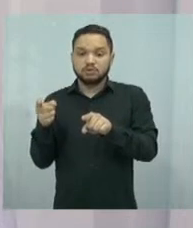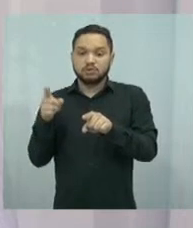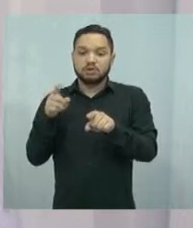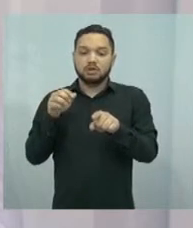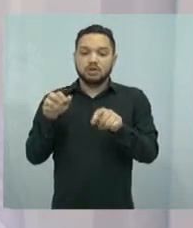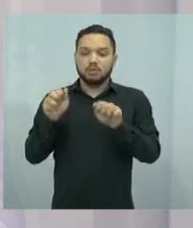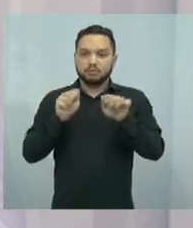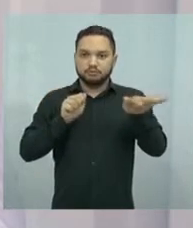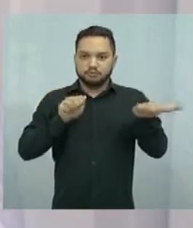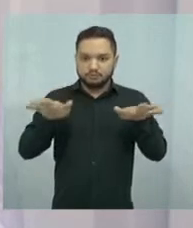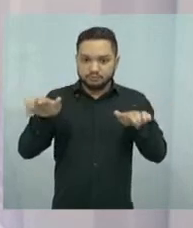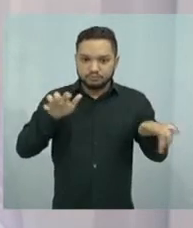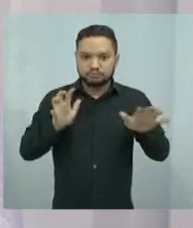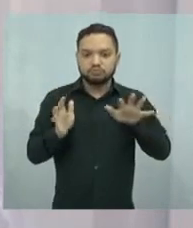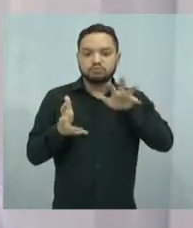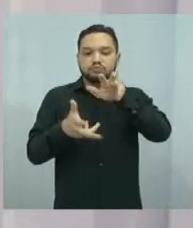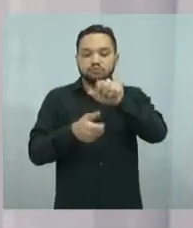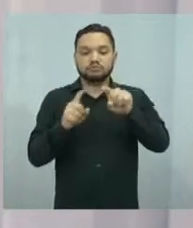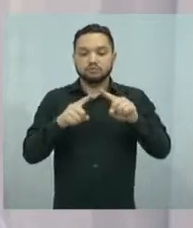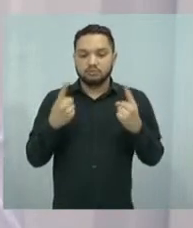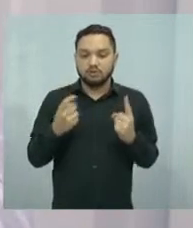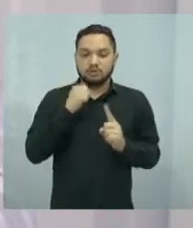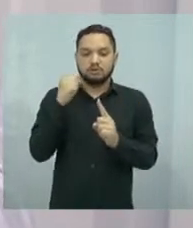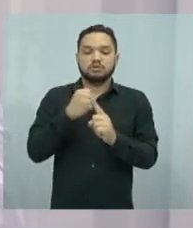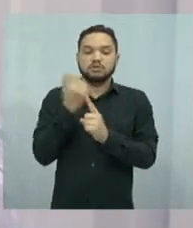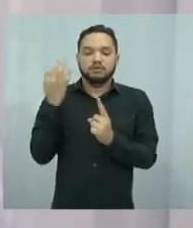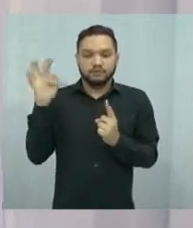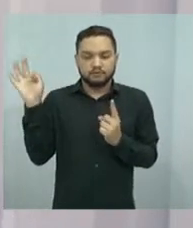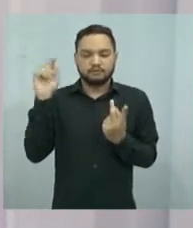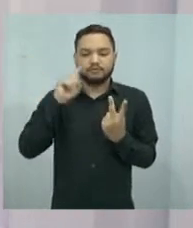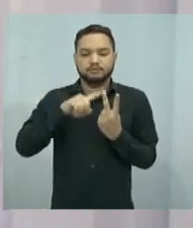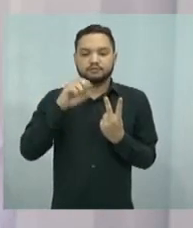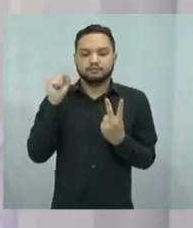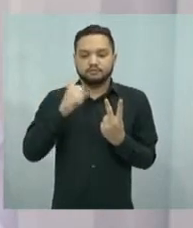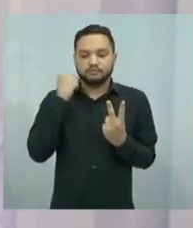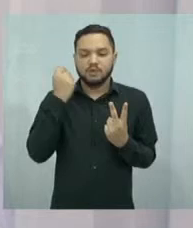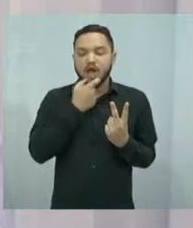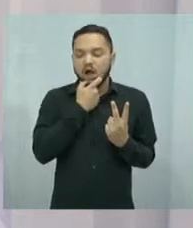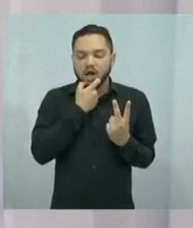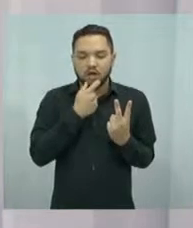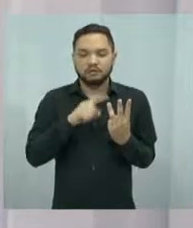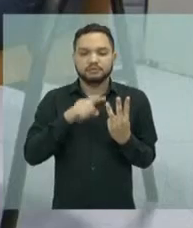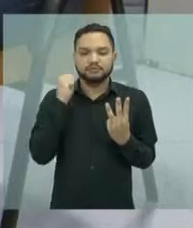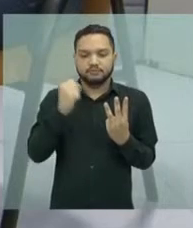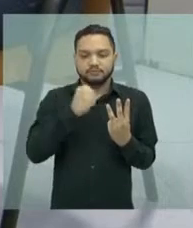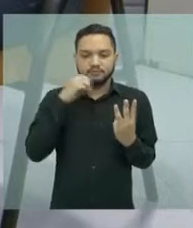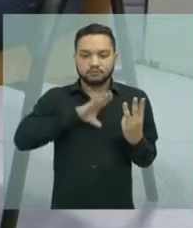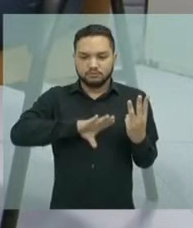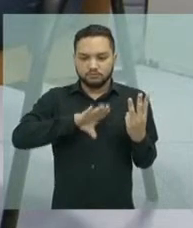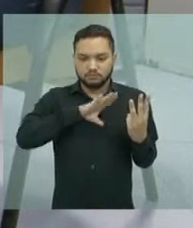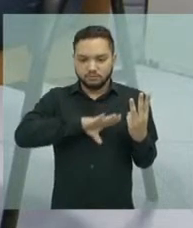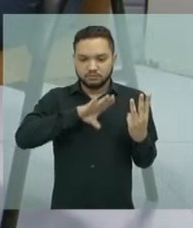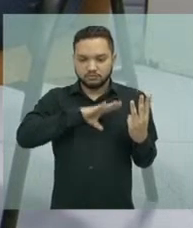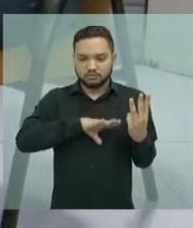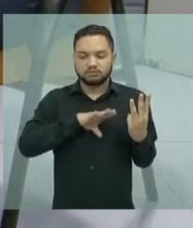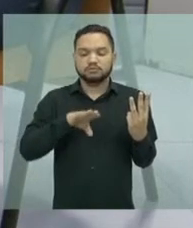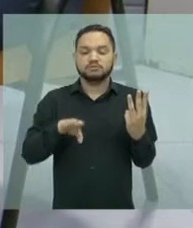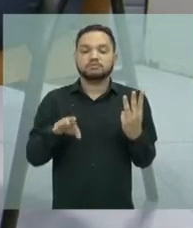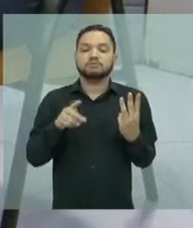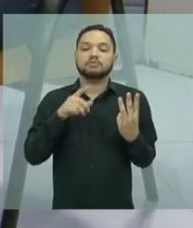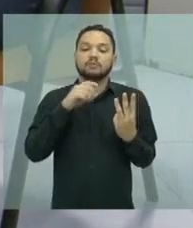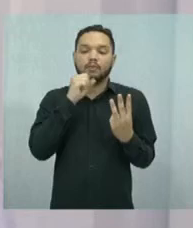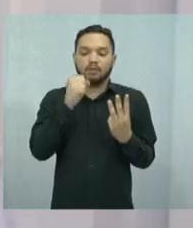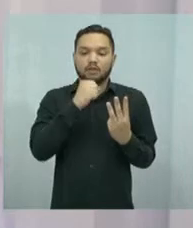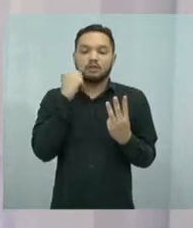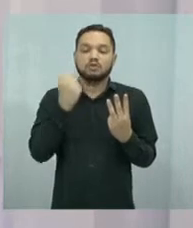outros continentes, mas nós temos a sociedade francesa, a sociedade inglesa, a sociedade portuguesa, que são